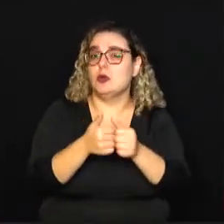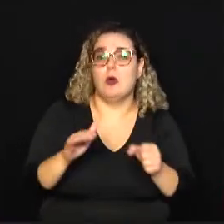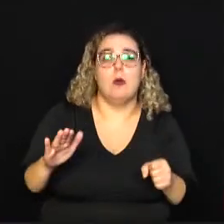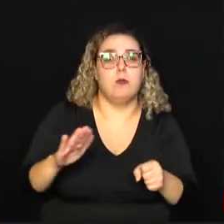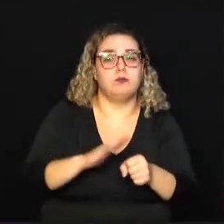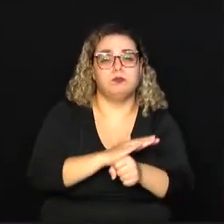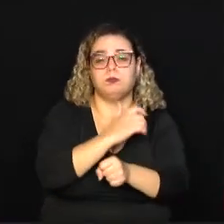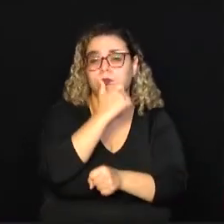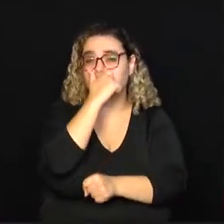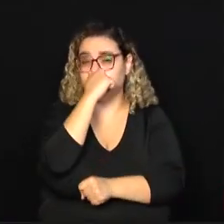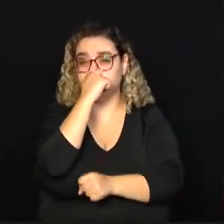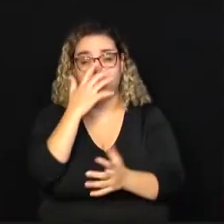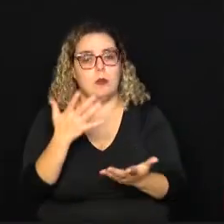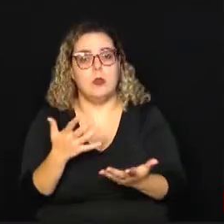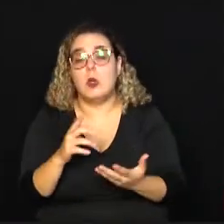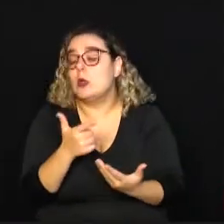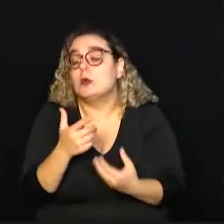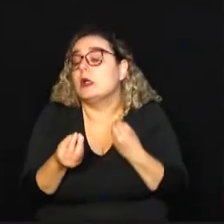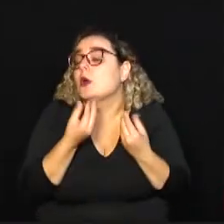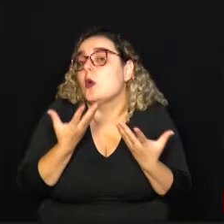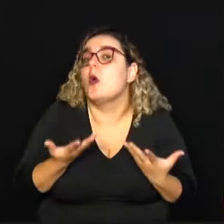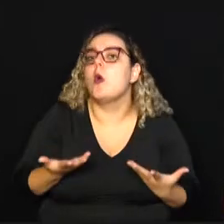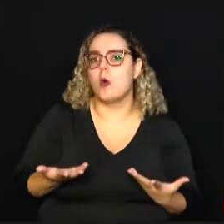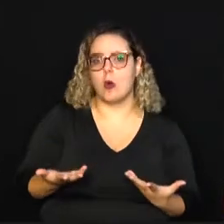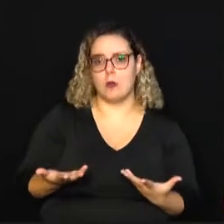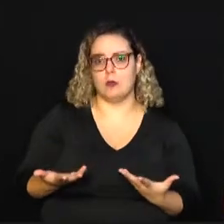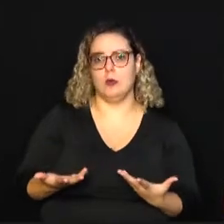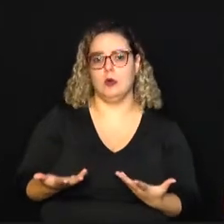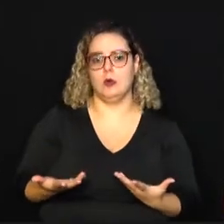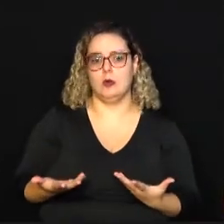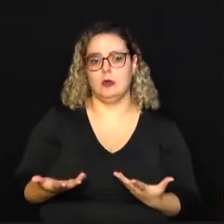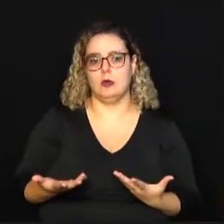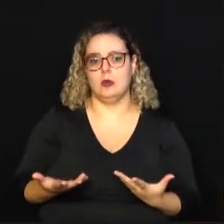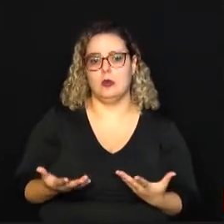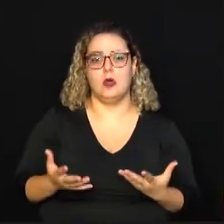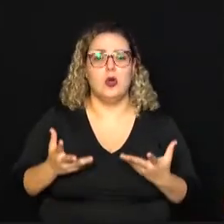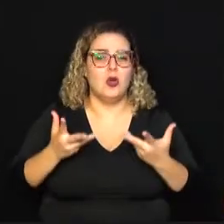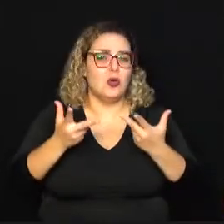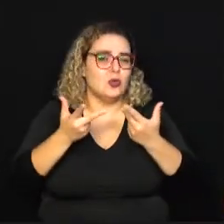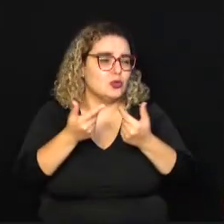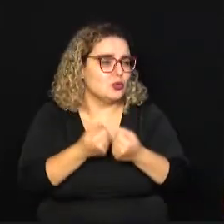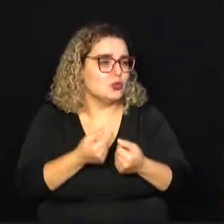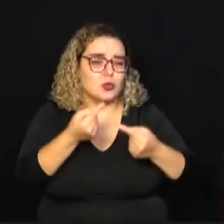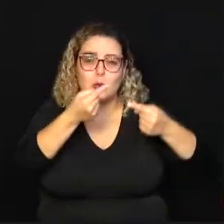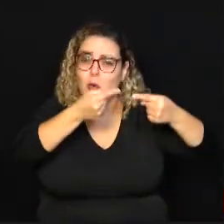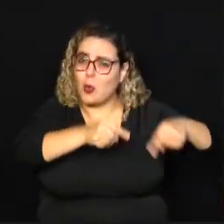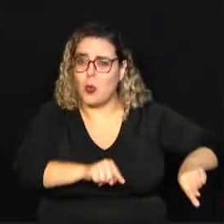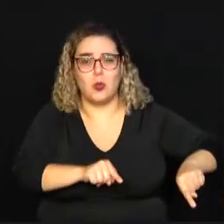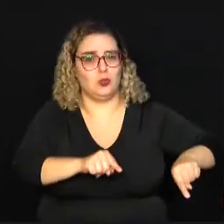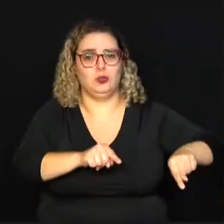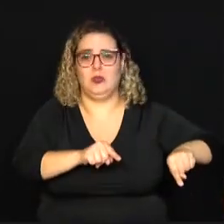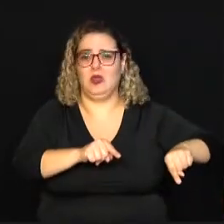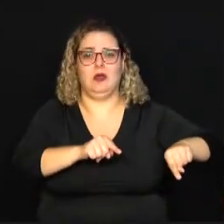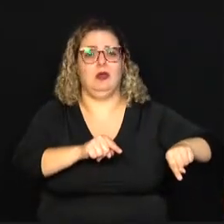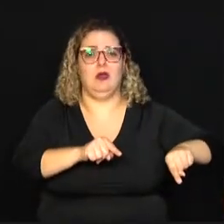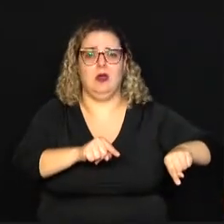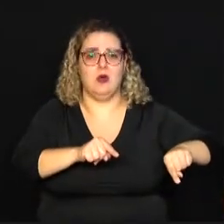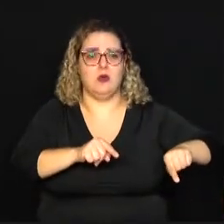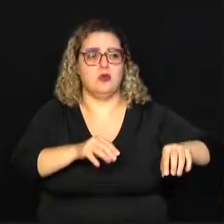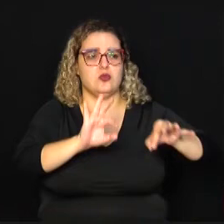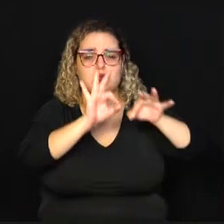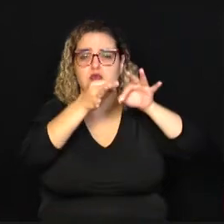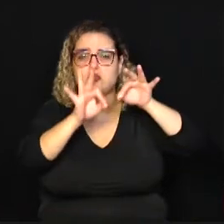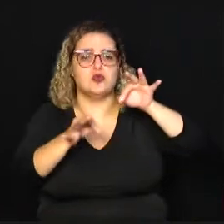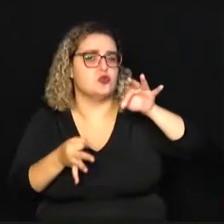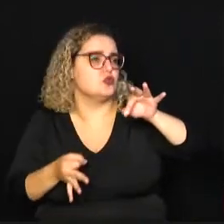pela cidade. Isso é inadmissível, né, isso solapa todo o discurso do isolamento social, né? Tudo isso já aconteceu. Tudo